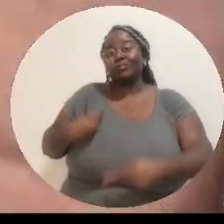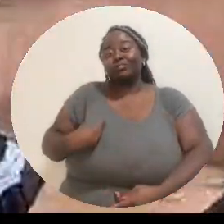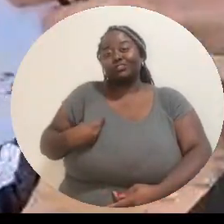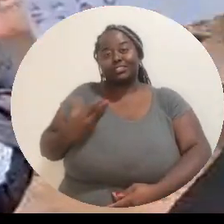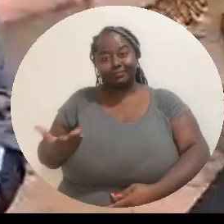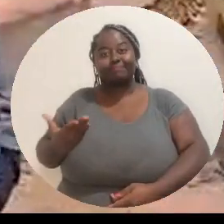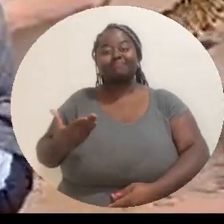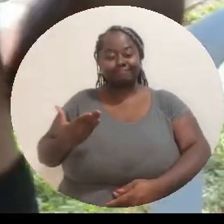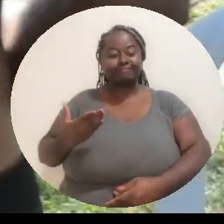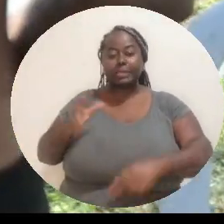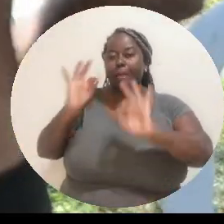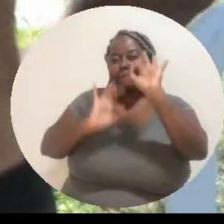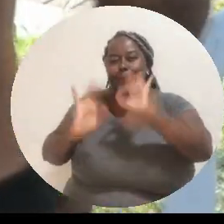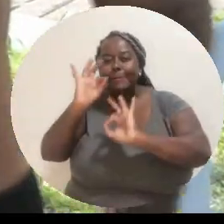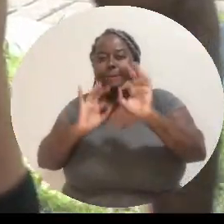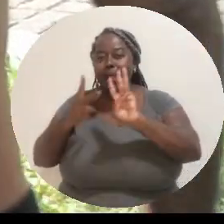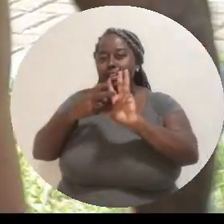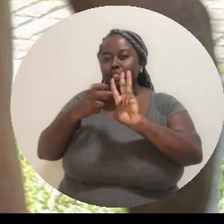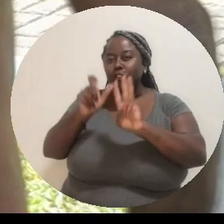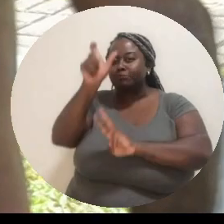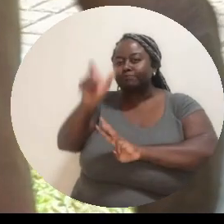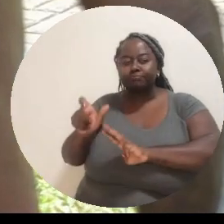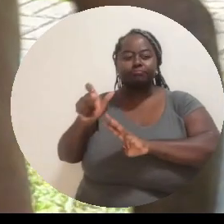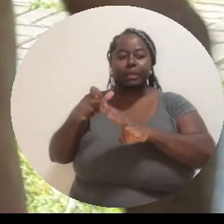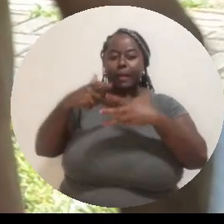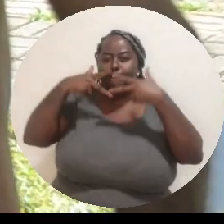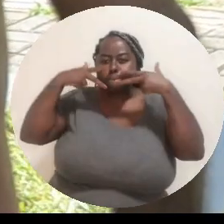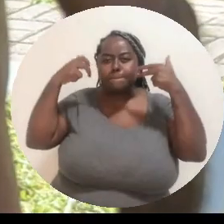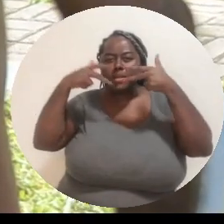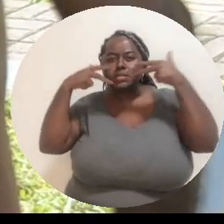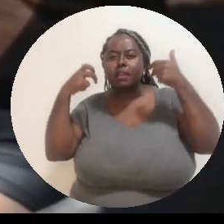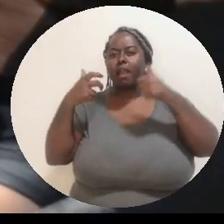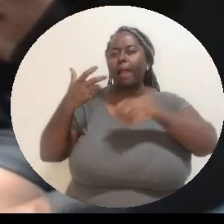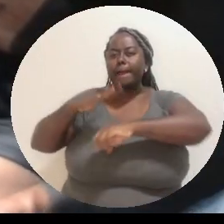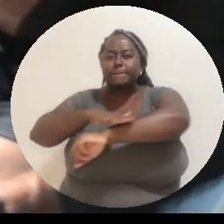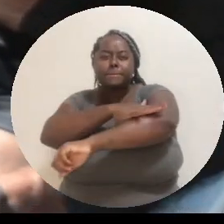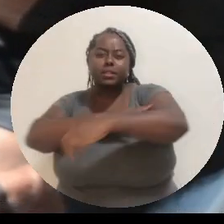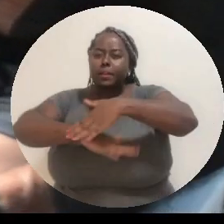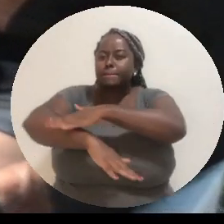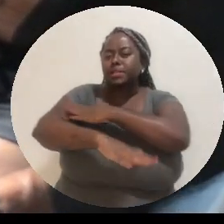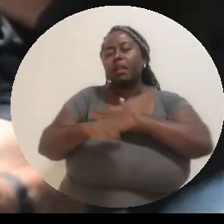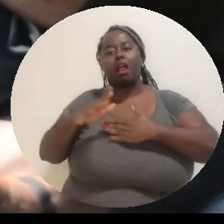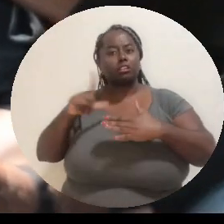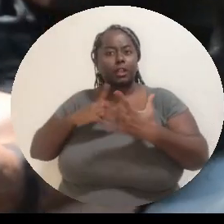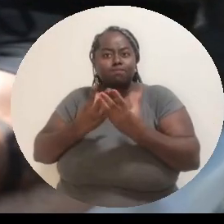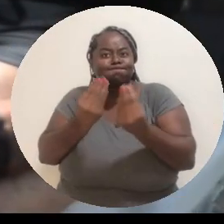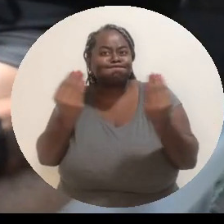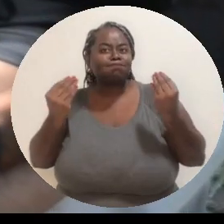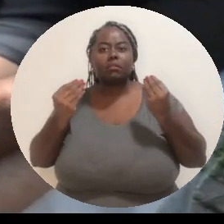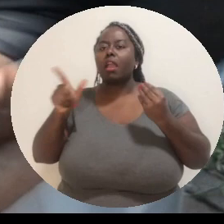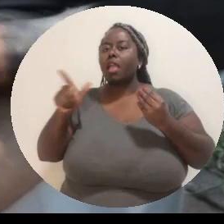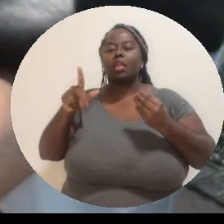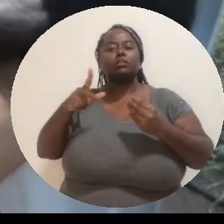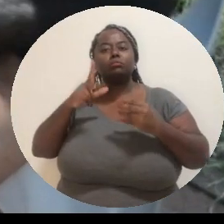caracterização do Kayapó, a caracterização foi feita aqui mesmo, aqui nesse teatro de arena, então tinha bastante gente e ele teve que ficar com uma roupa bem curta,